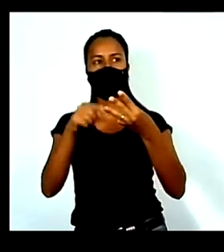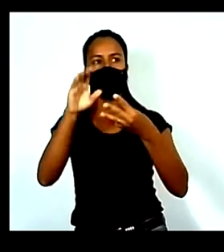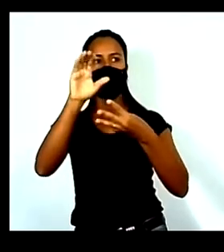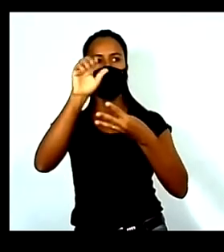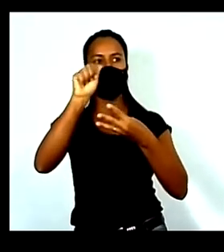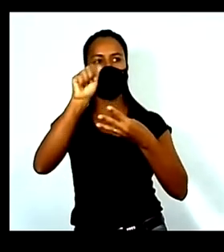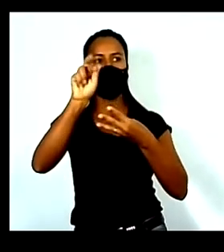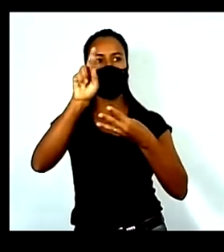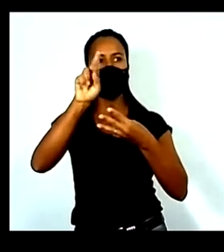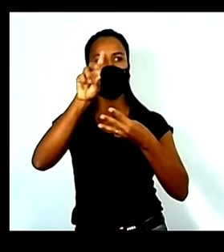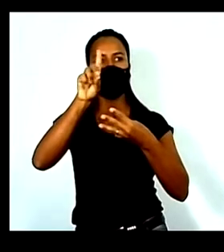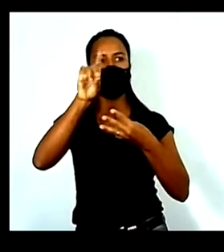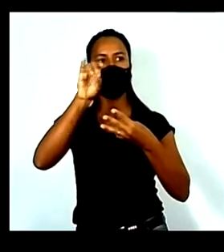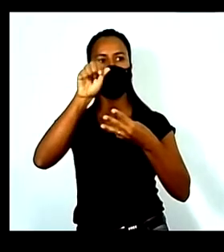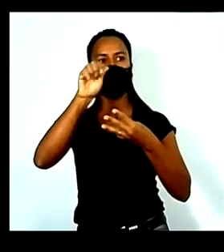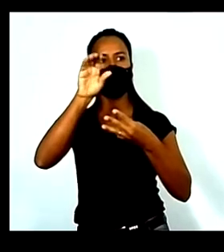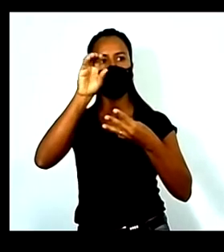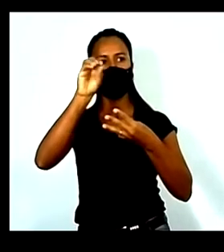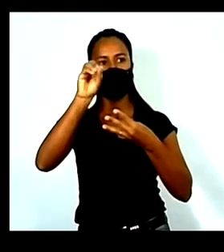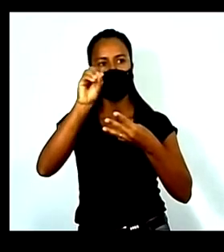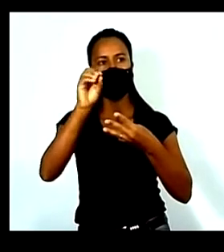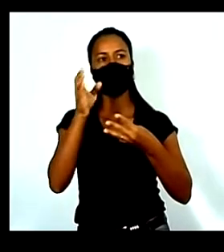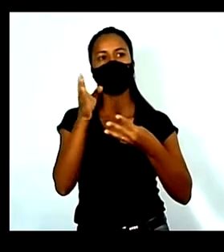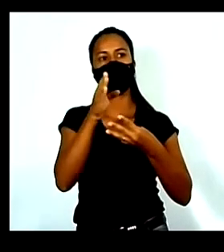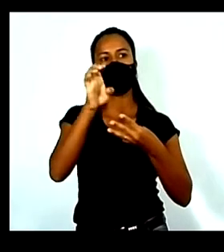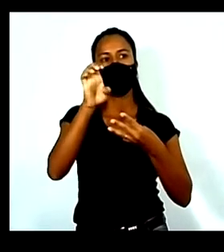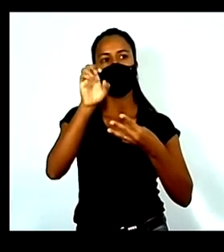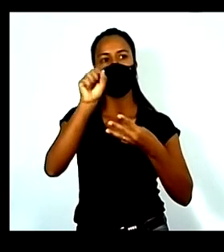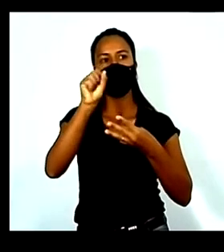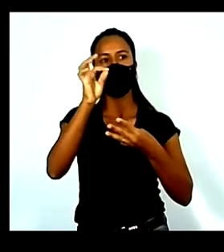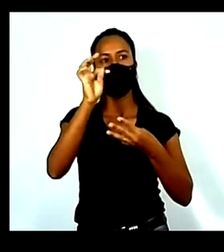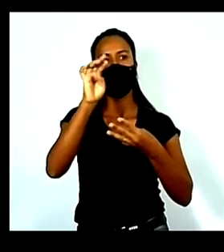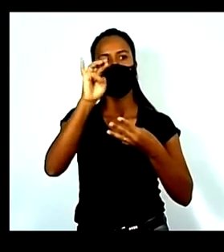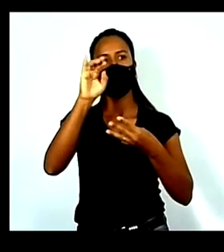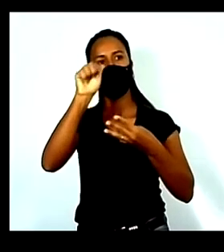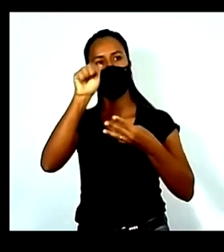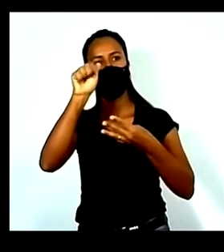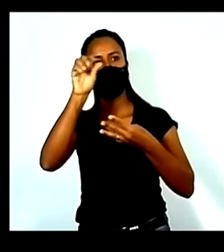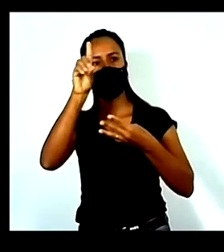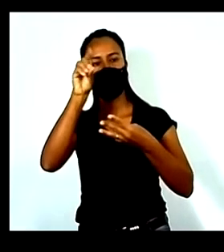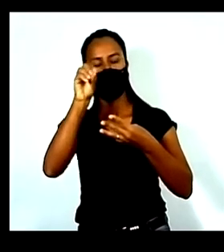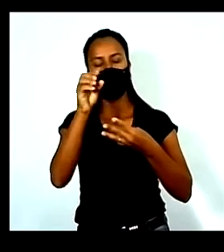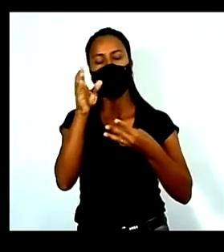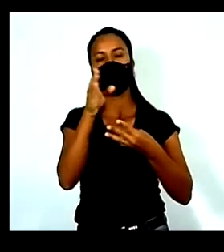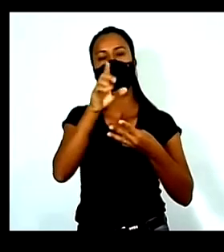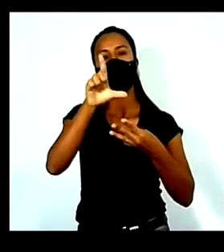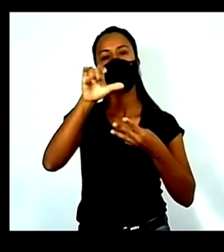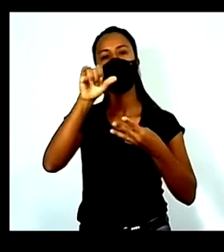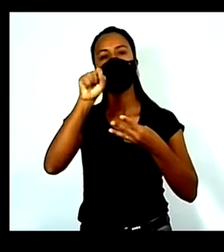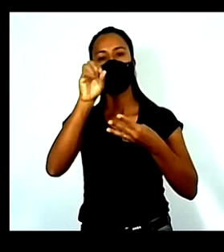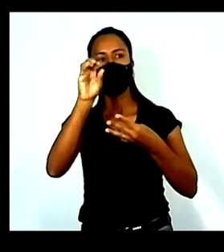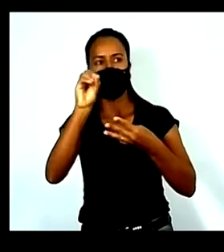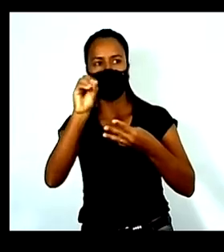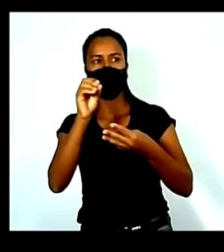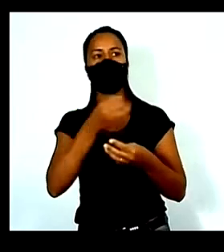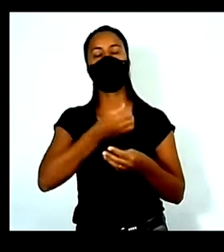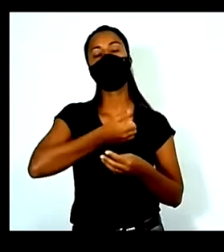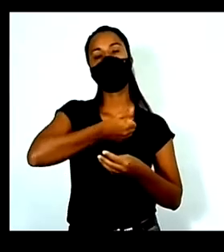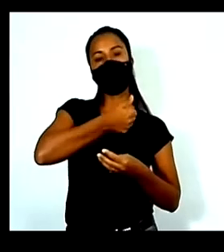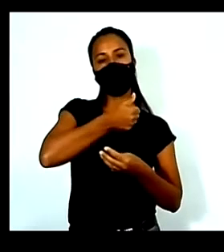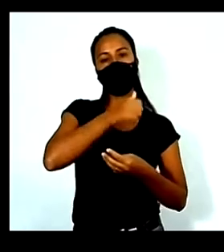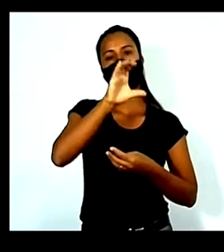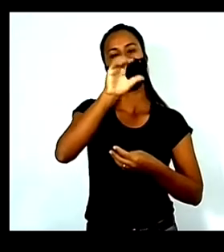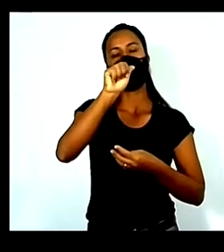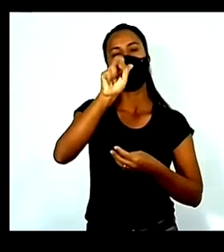cardíacos, estriado e liso. Qual é a diferença? A localização de cada um. Então, o músculo cardíaco, como o próprio nome já